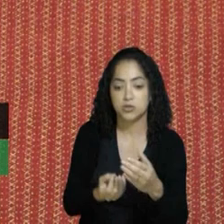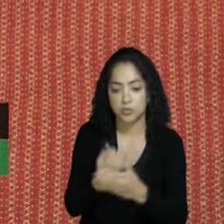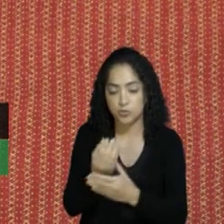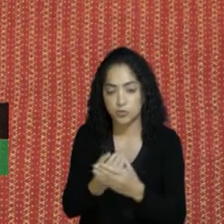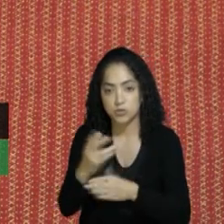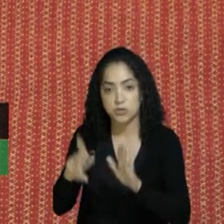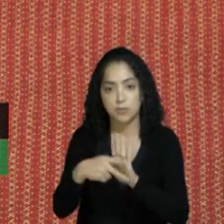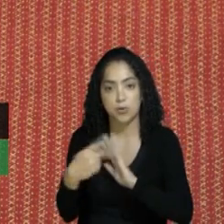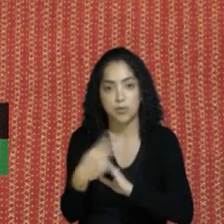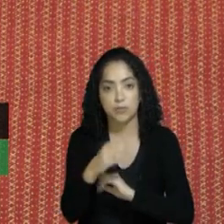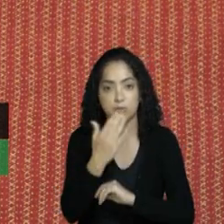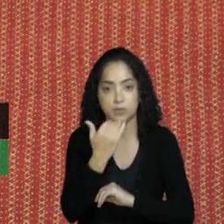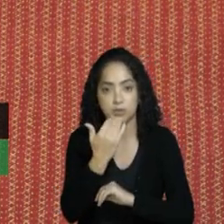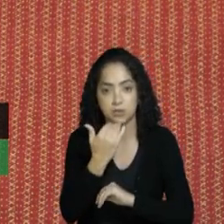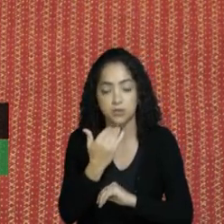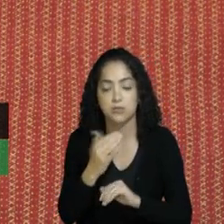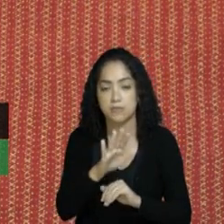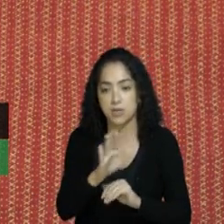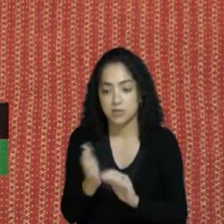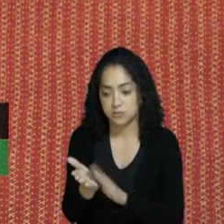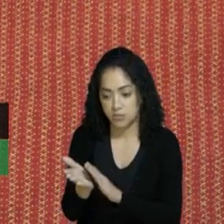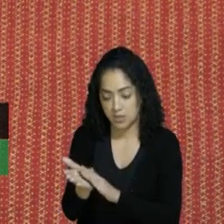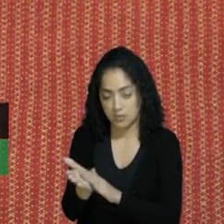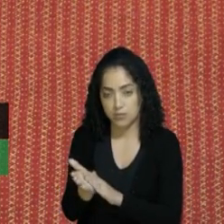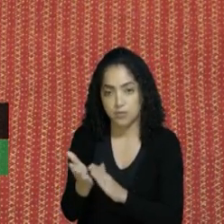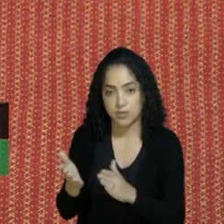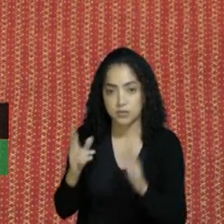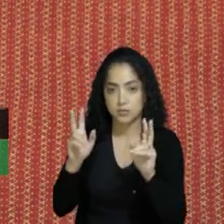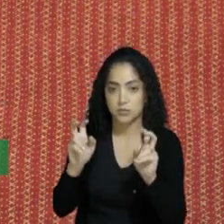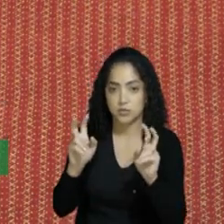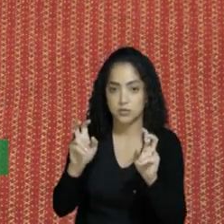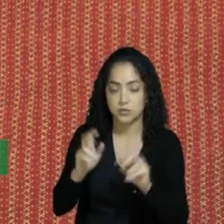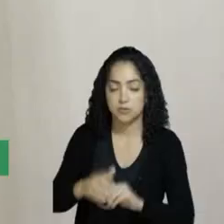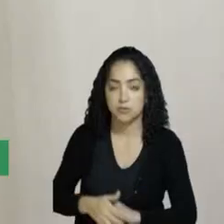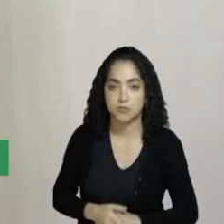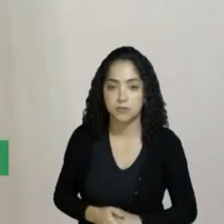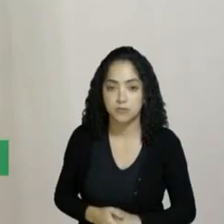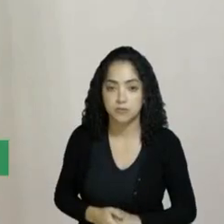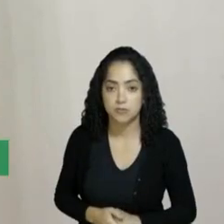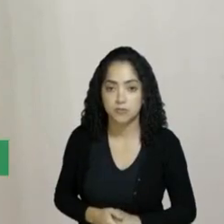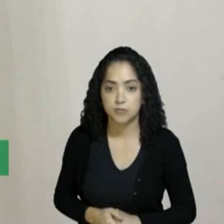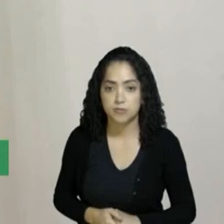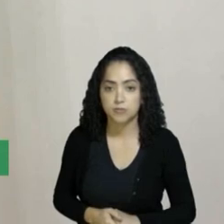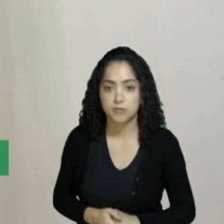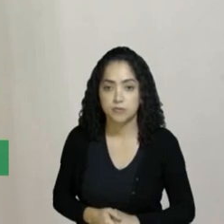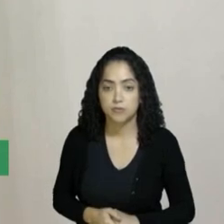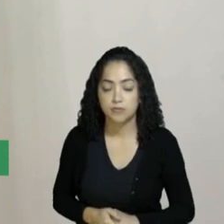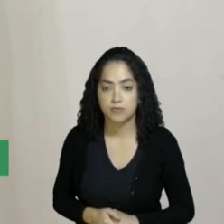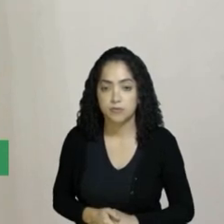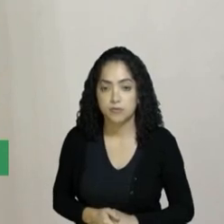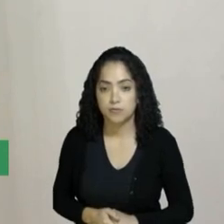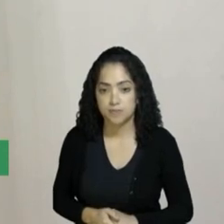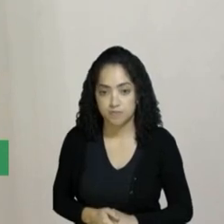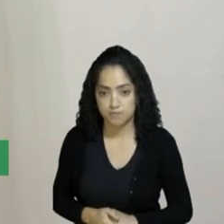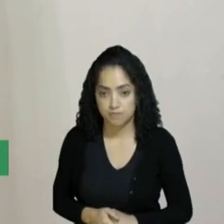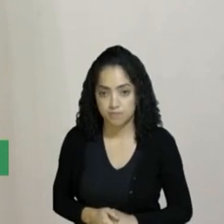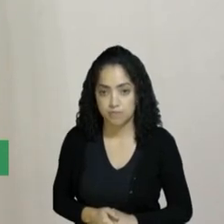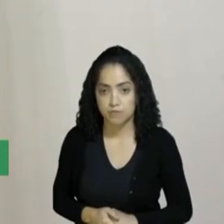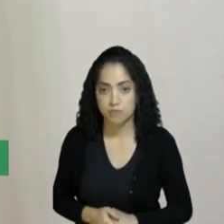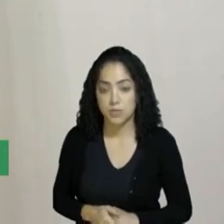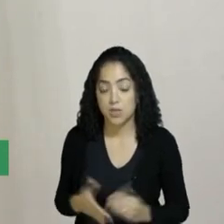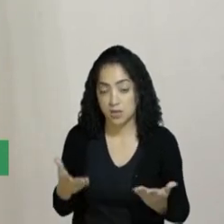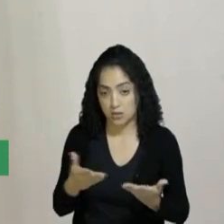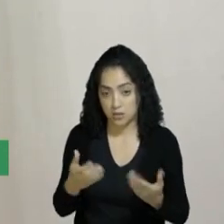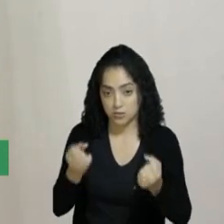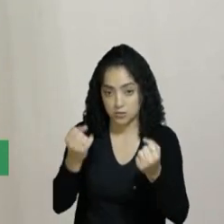alimento. Parabéns pela sua colocação, nobre deputado Tiago Zilli. Obrigado. Obrigado, deputado Antídio. Senhor presidente, era isso que nós tínhamos